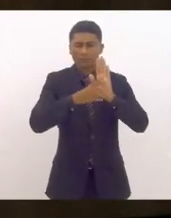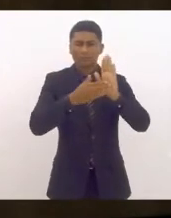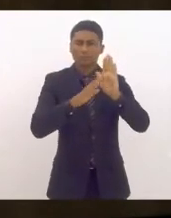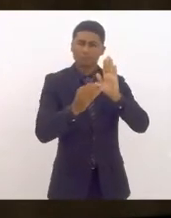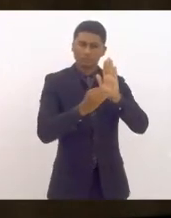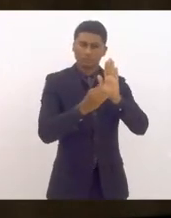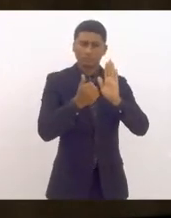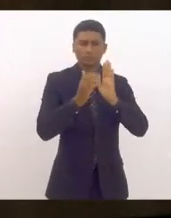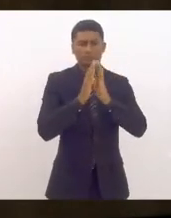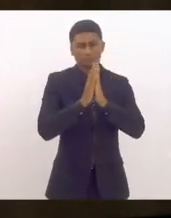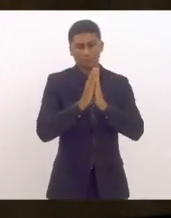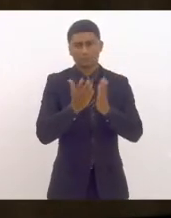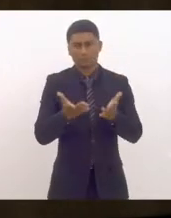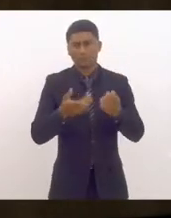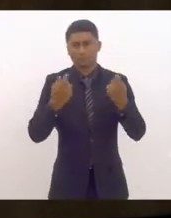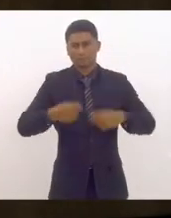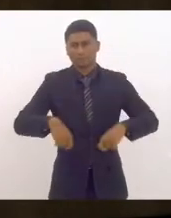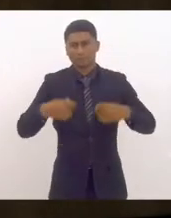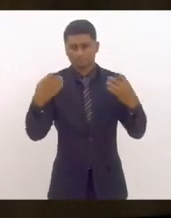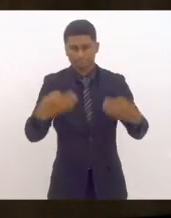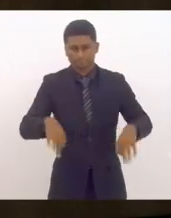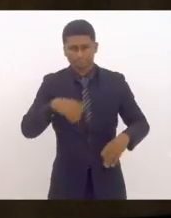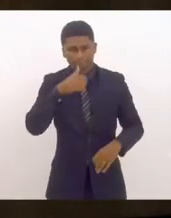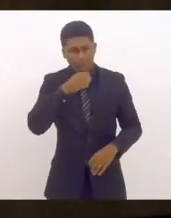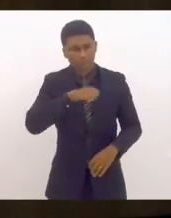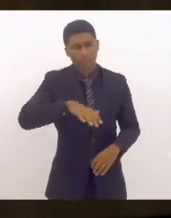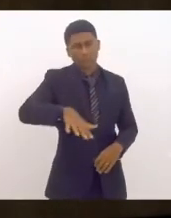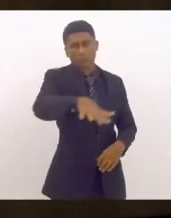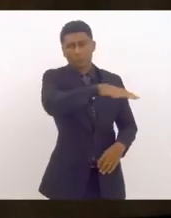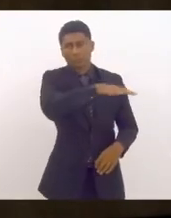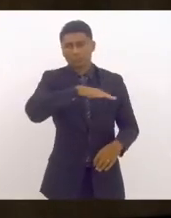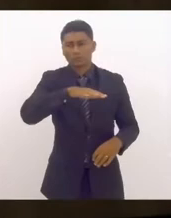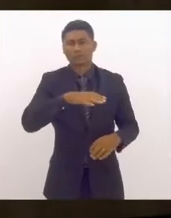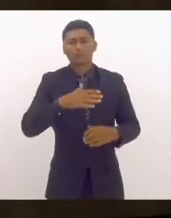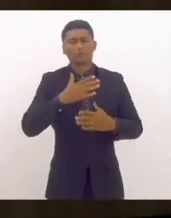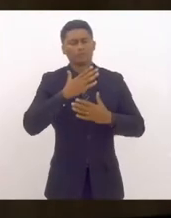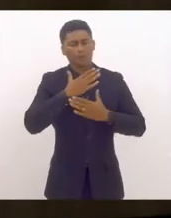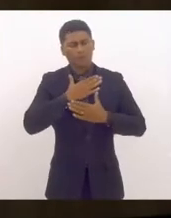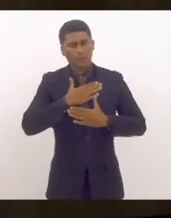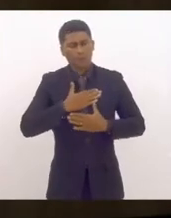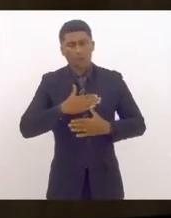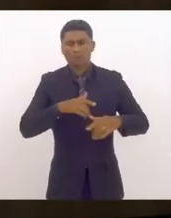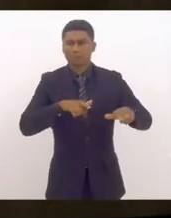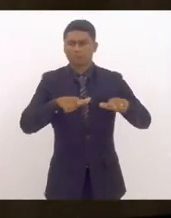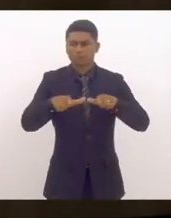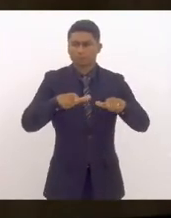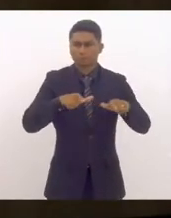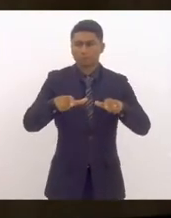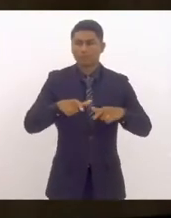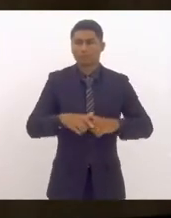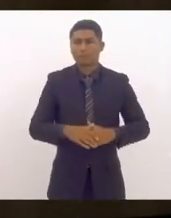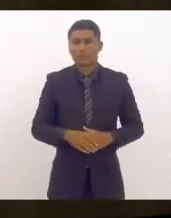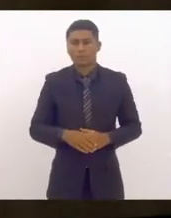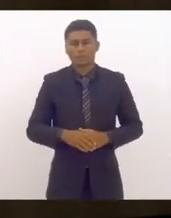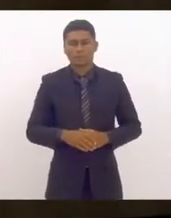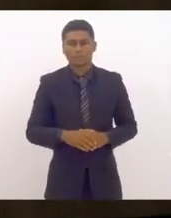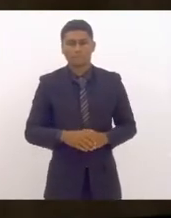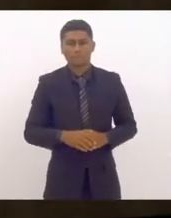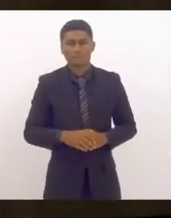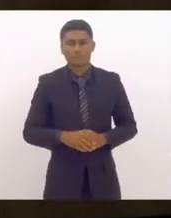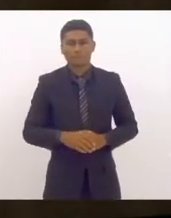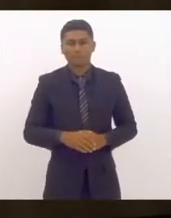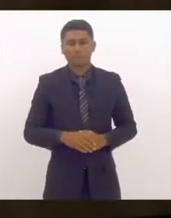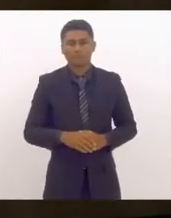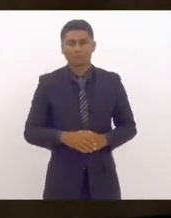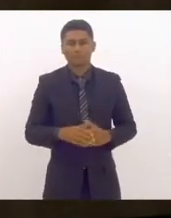pauta novamente, para a gente garantir que essas mulheres tenham o sossego e a paz para levar o sustento para